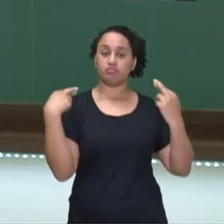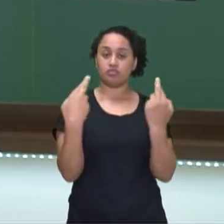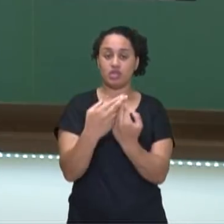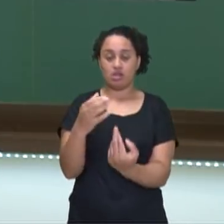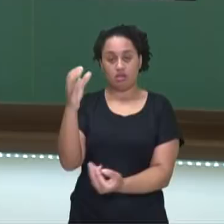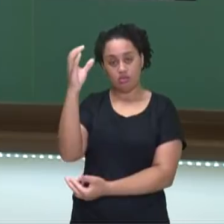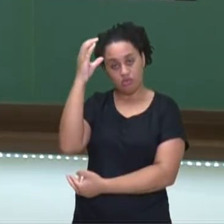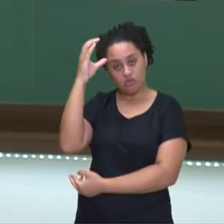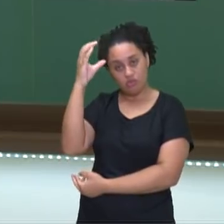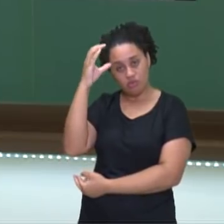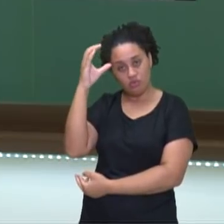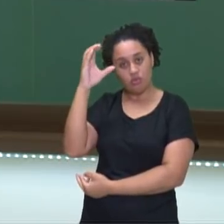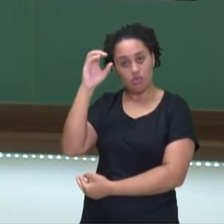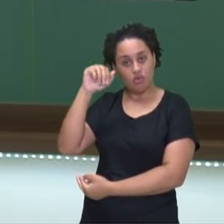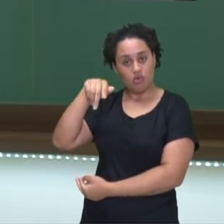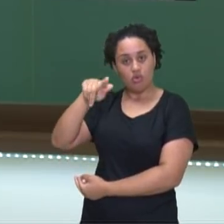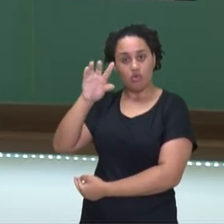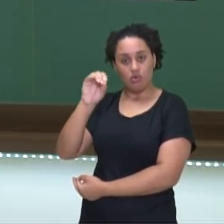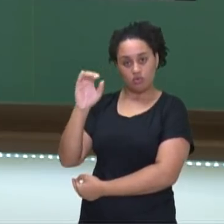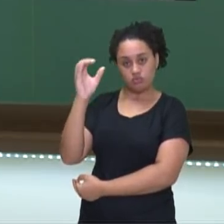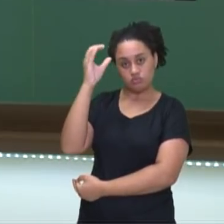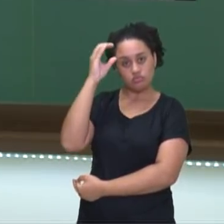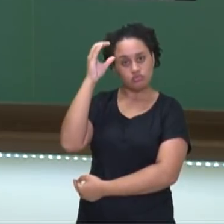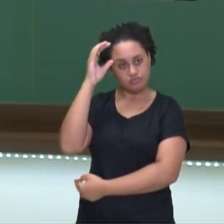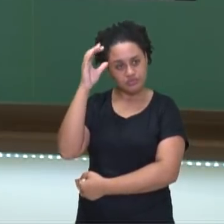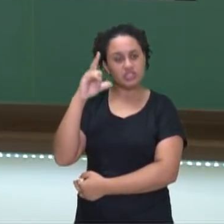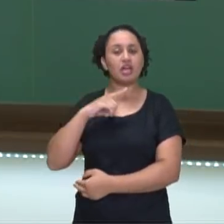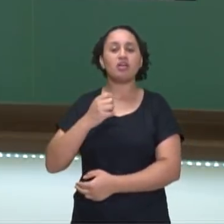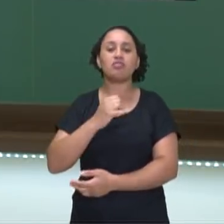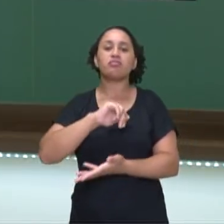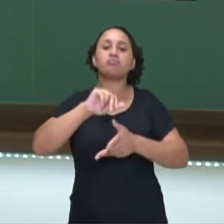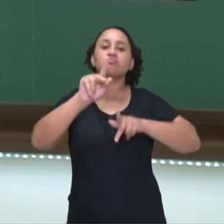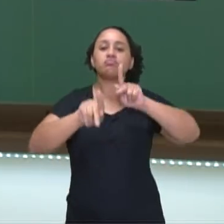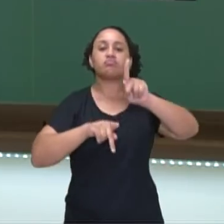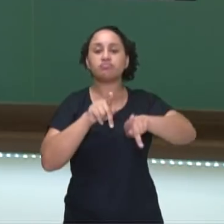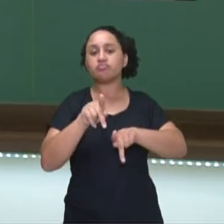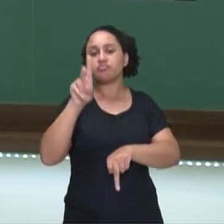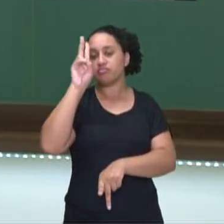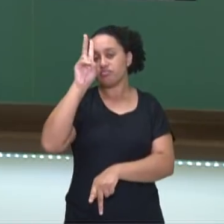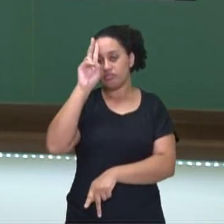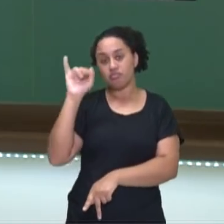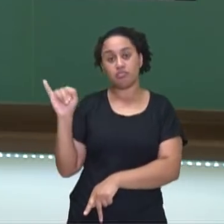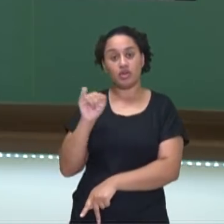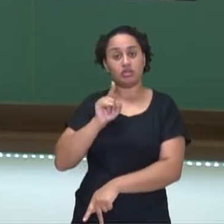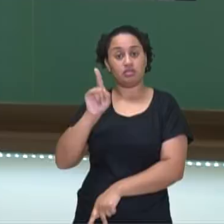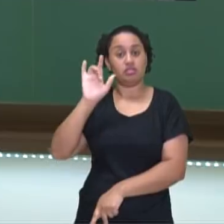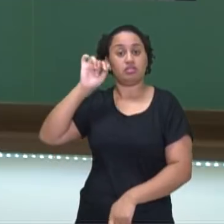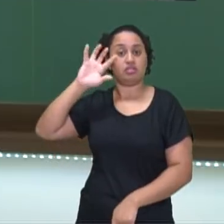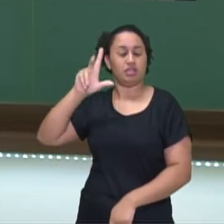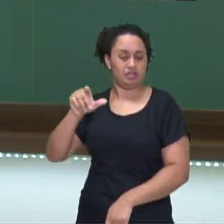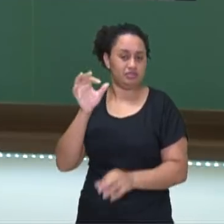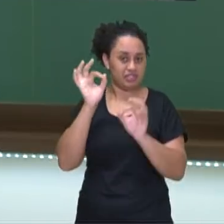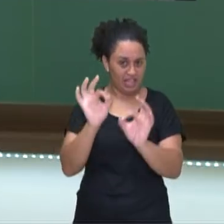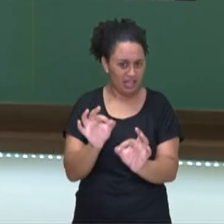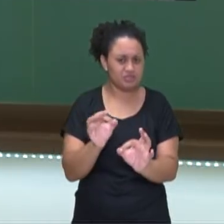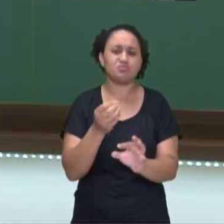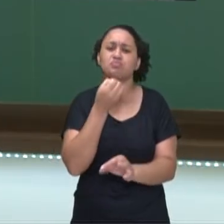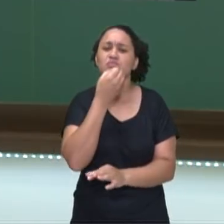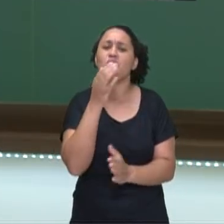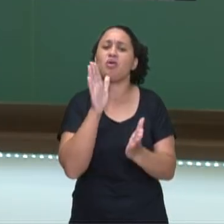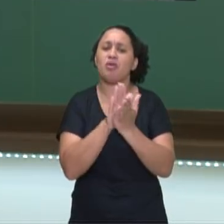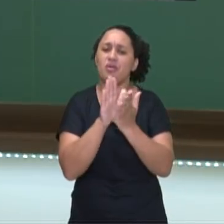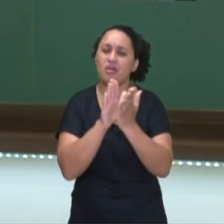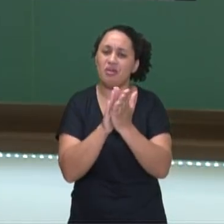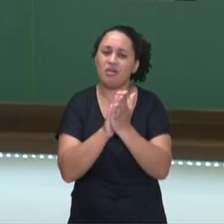tem vários aí povos históricos importantes da África. Legal? Acertou? Muito bem.